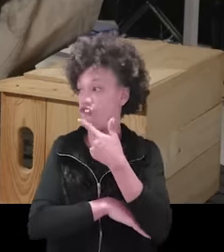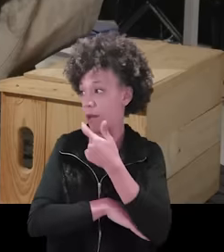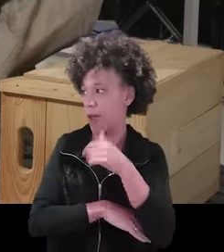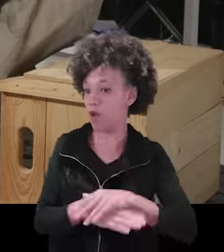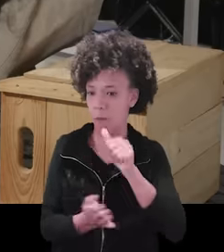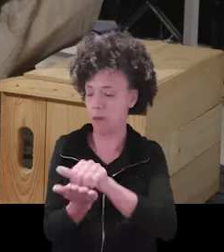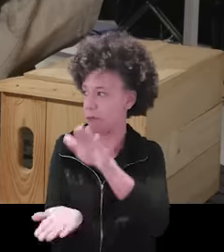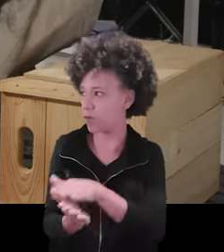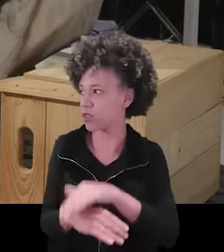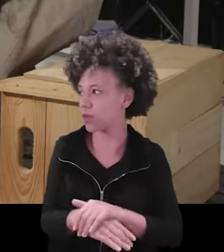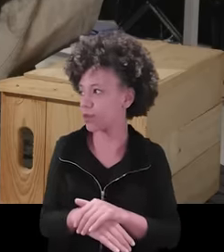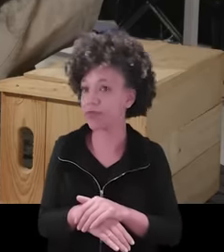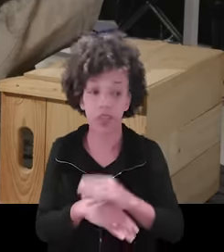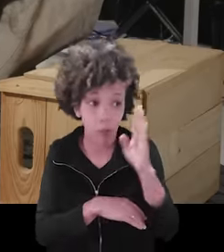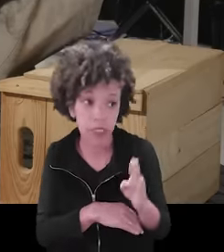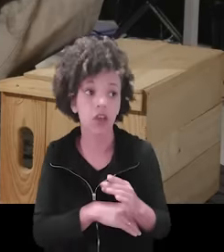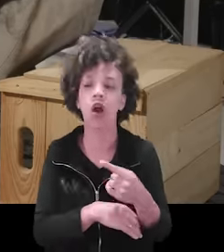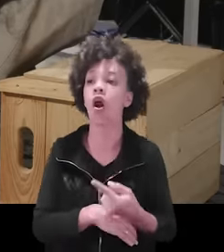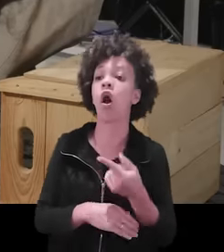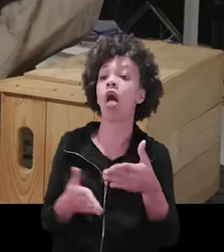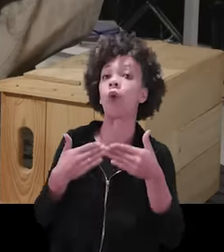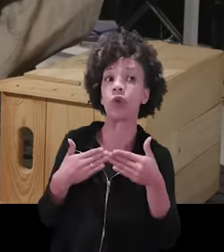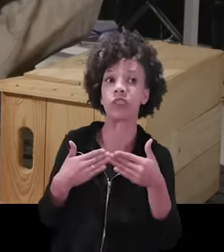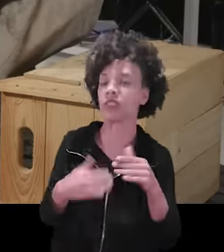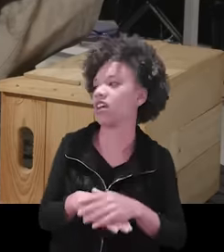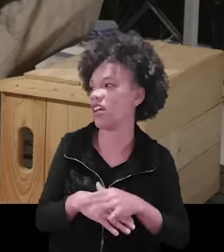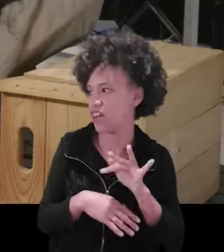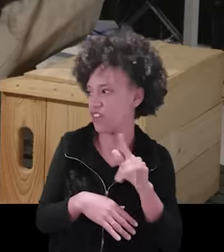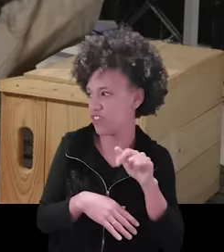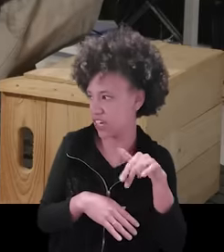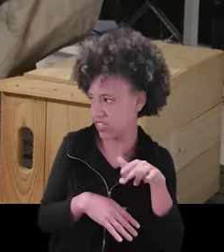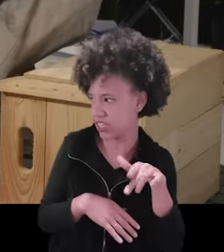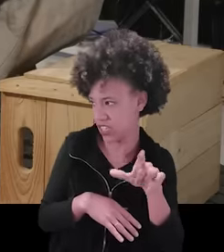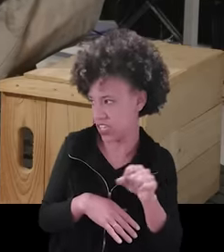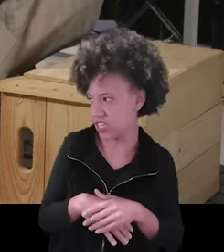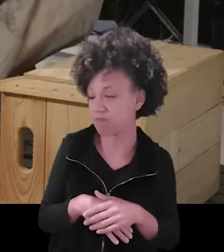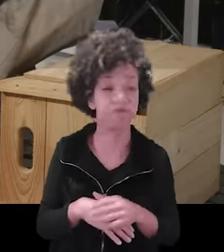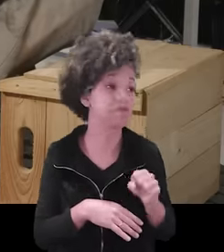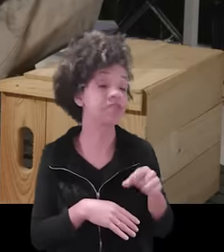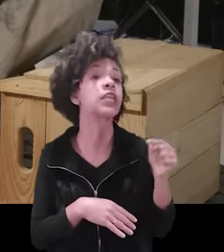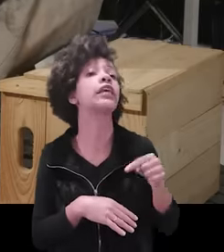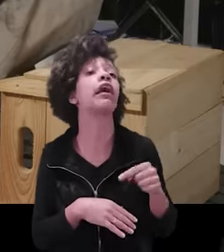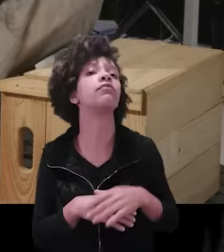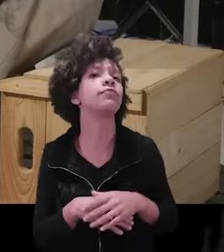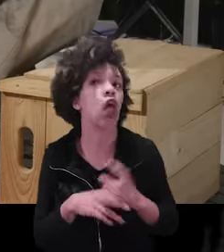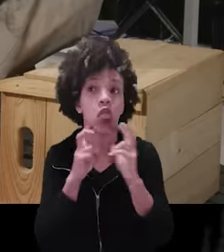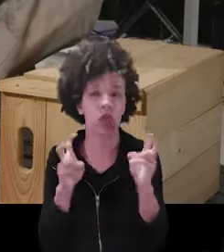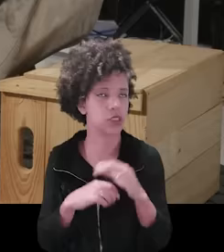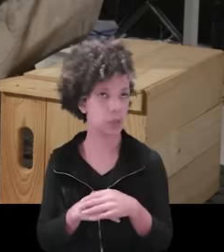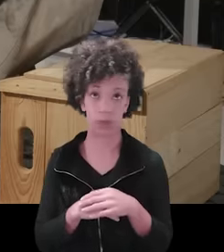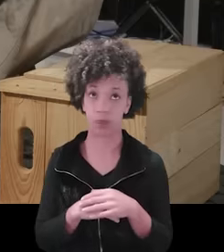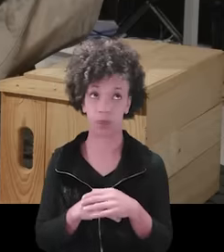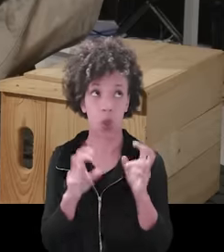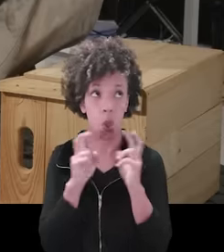semáforo vermelho aquele Tomara vem lá e tô indo brasileiro e quando você vê um brasileiro irlandês é quem é quem não sei o que